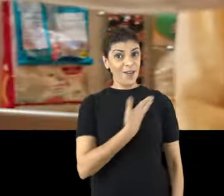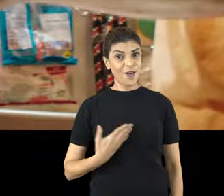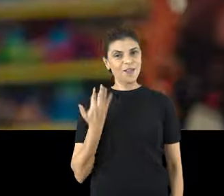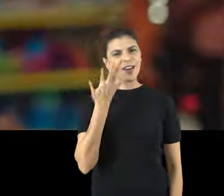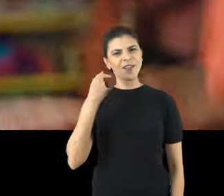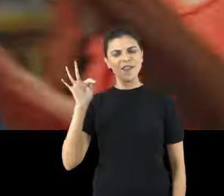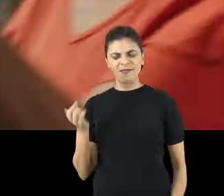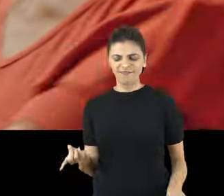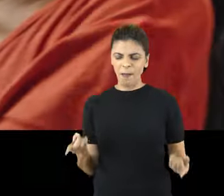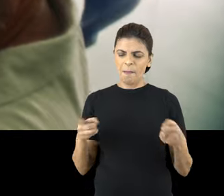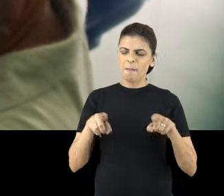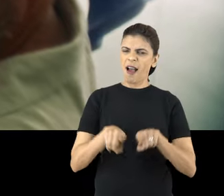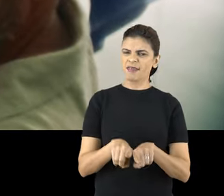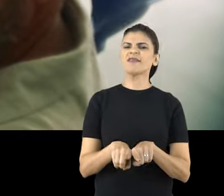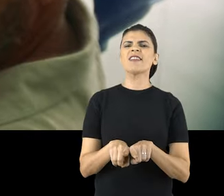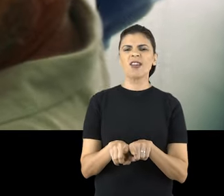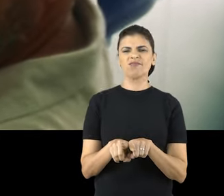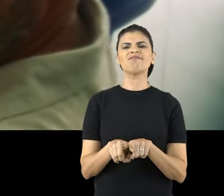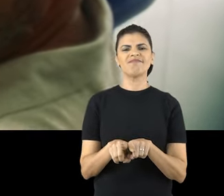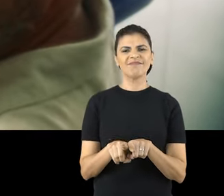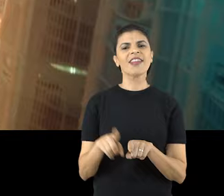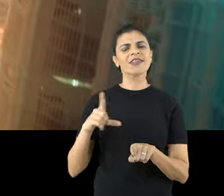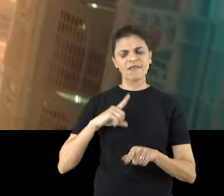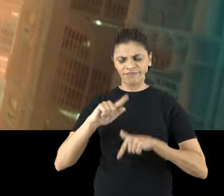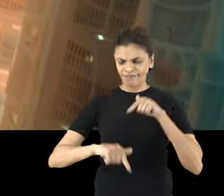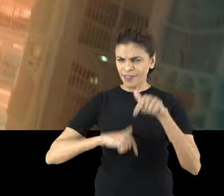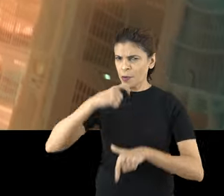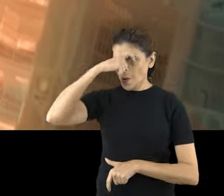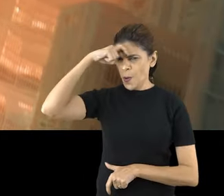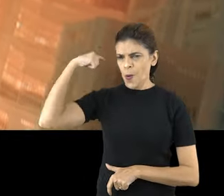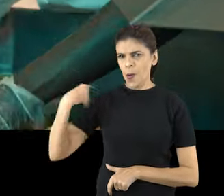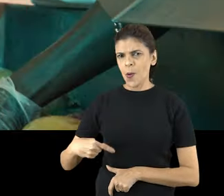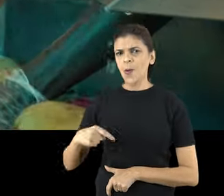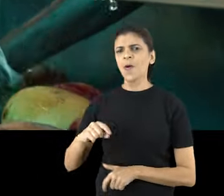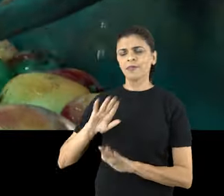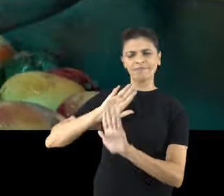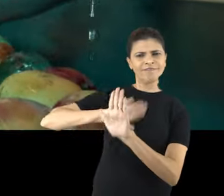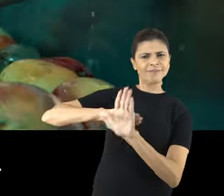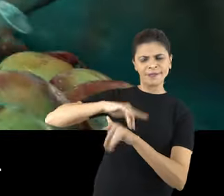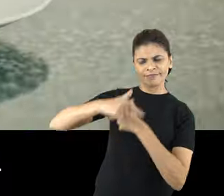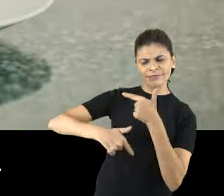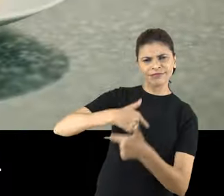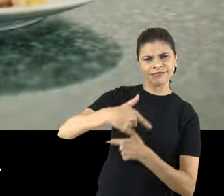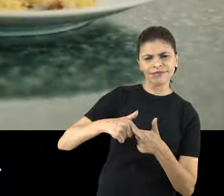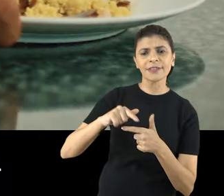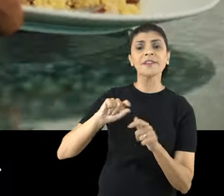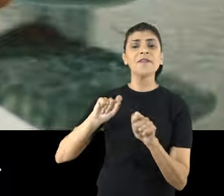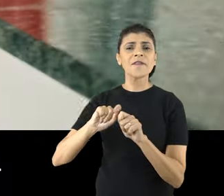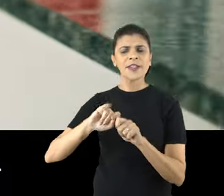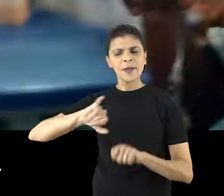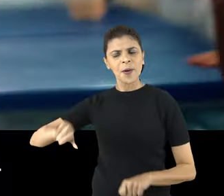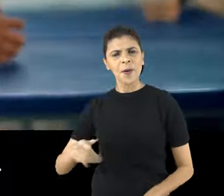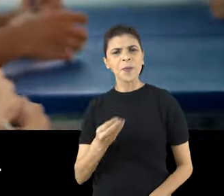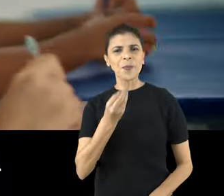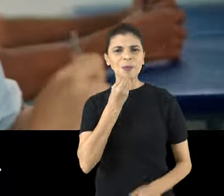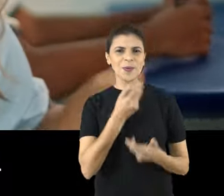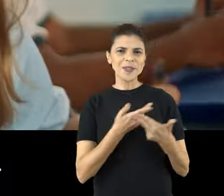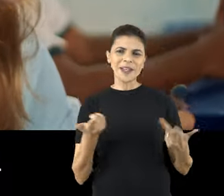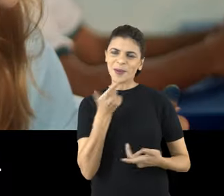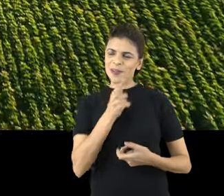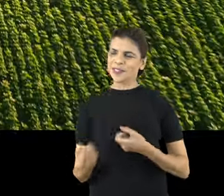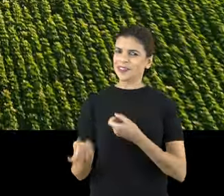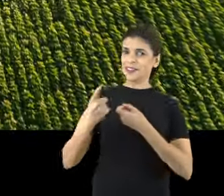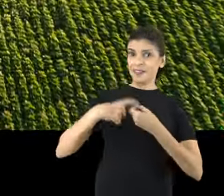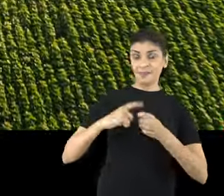de que o governo federal é seu maior parceiro. Tem muito trabalho sendo feito para colhermos ainda mais